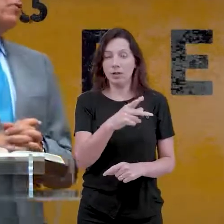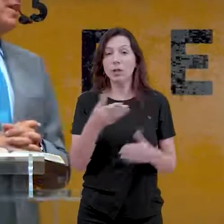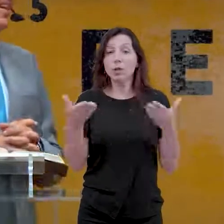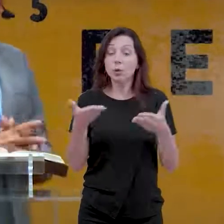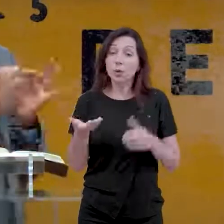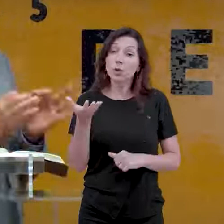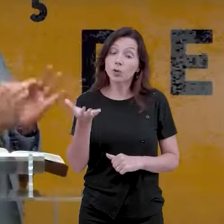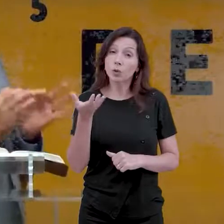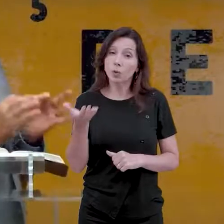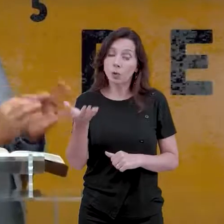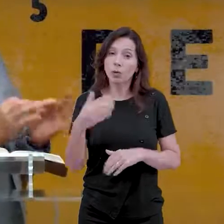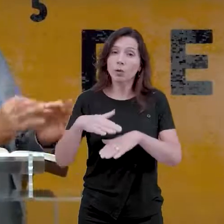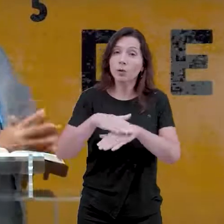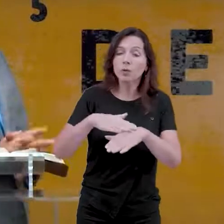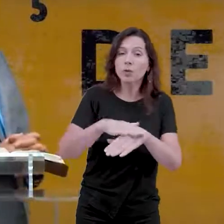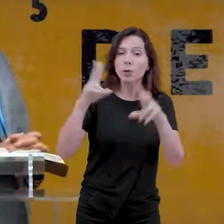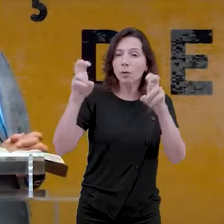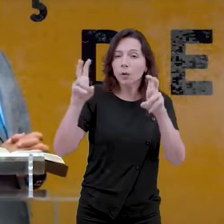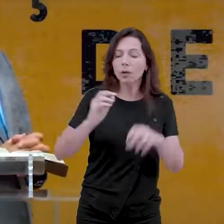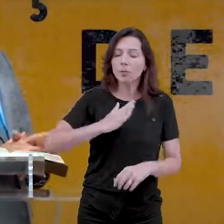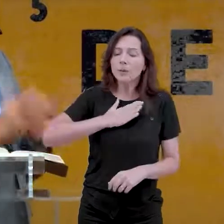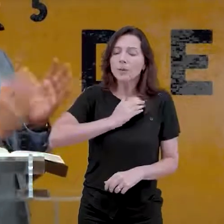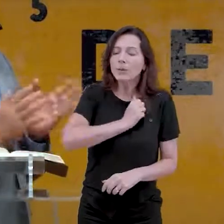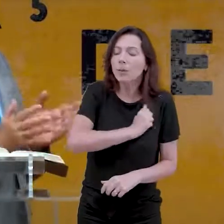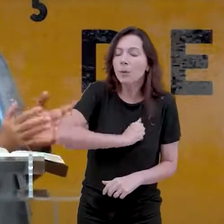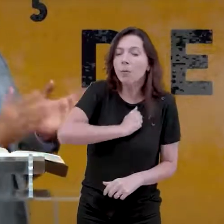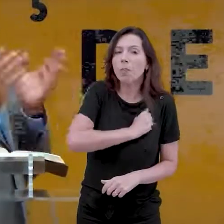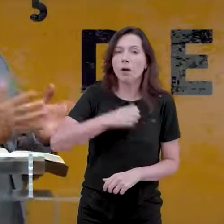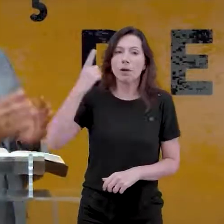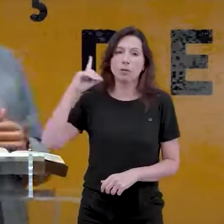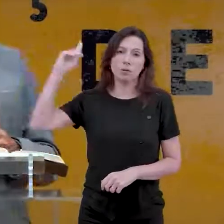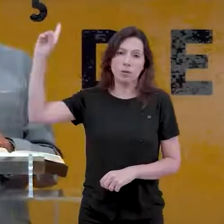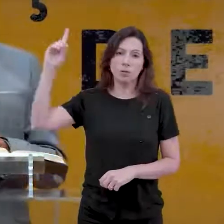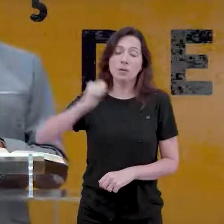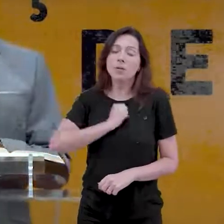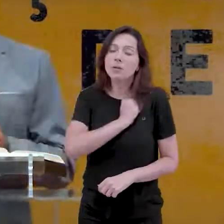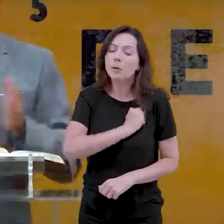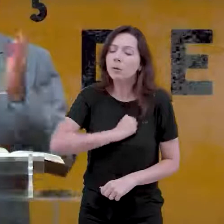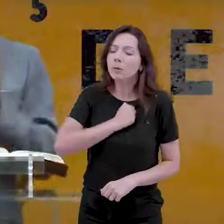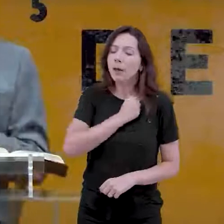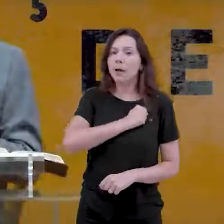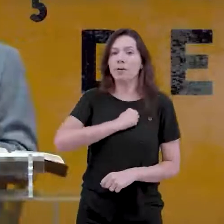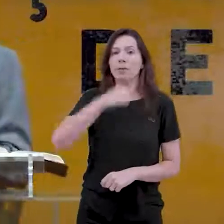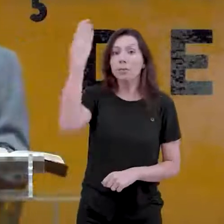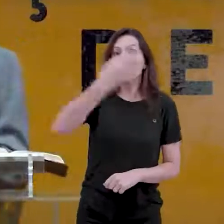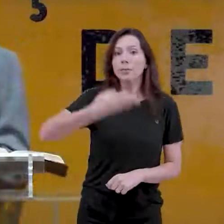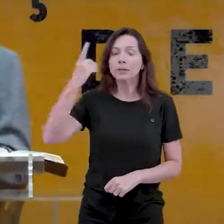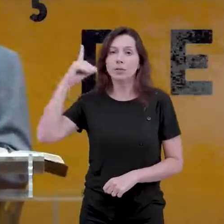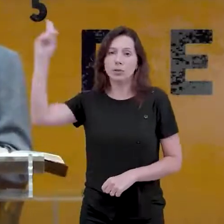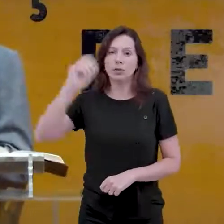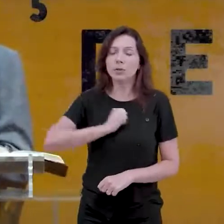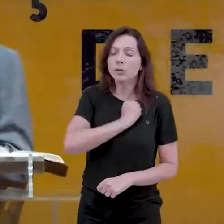assunto com você: saudade de Deus. Saudade da presença de Deus, saudade da casa de